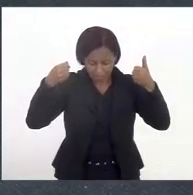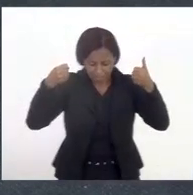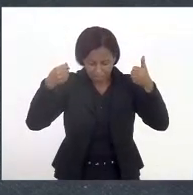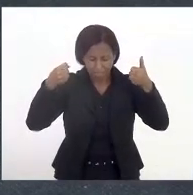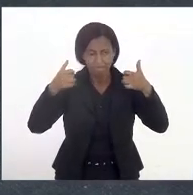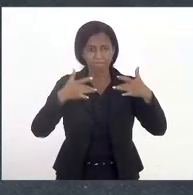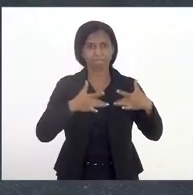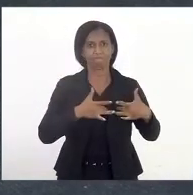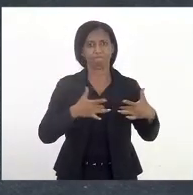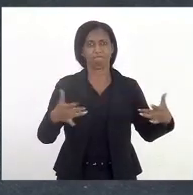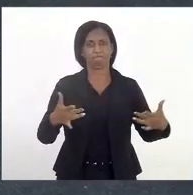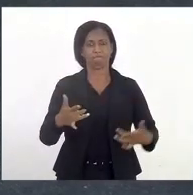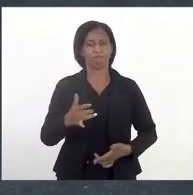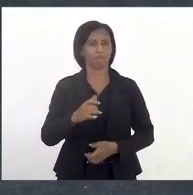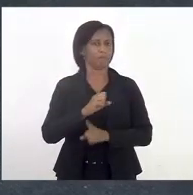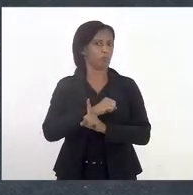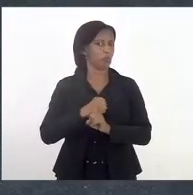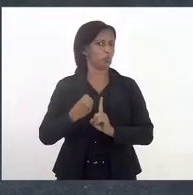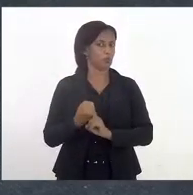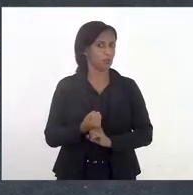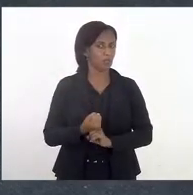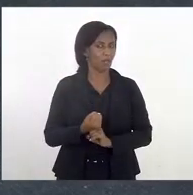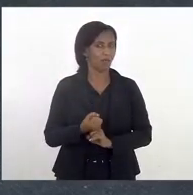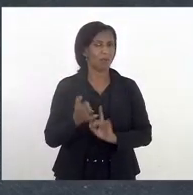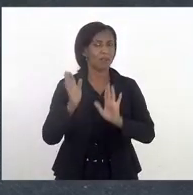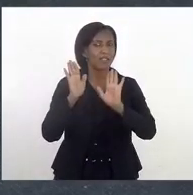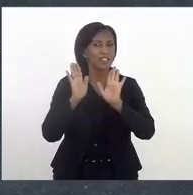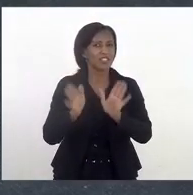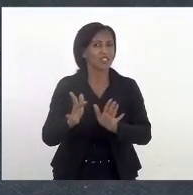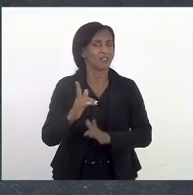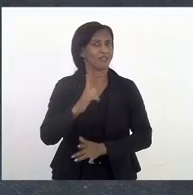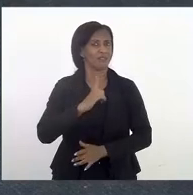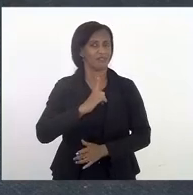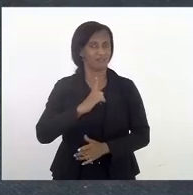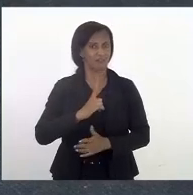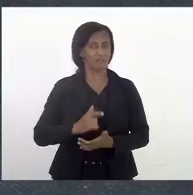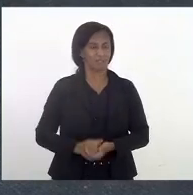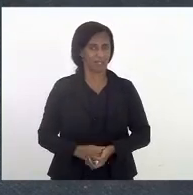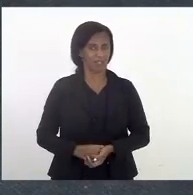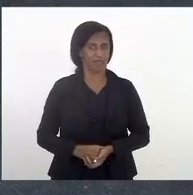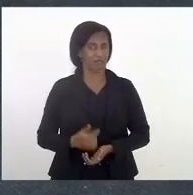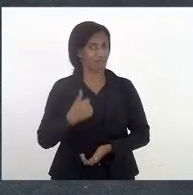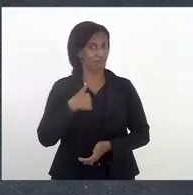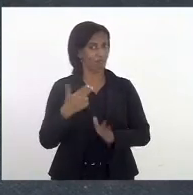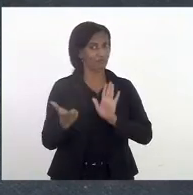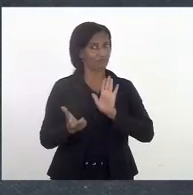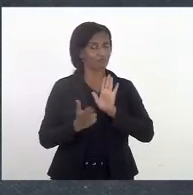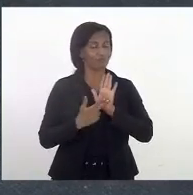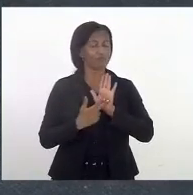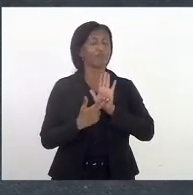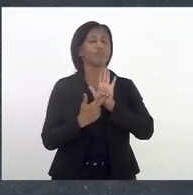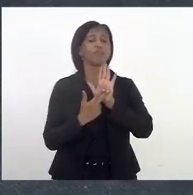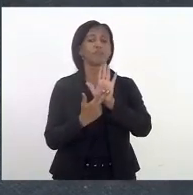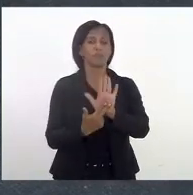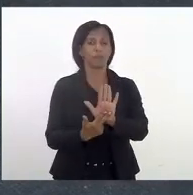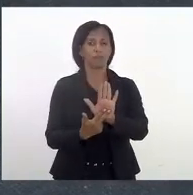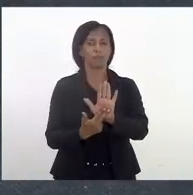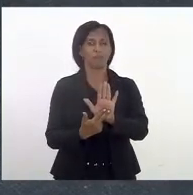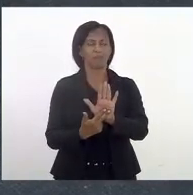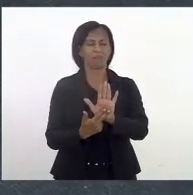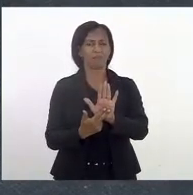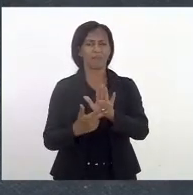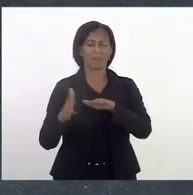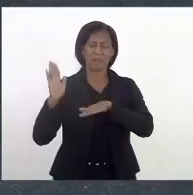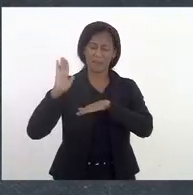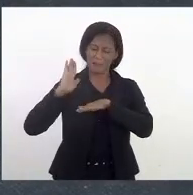sensibilidade social ela já existe eu confesso a vocês silêncio que eu preferia